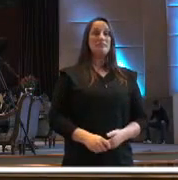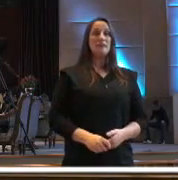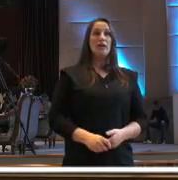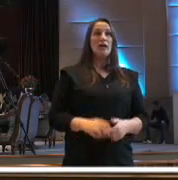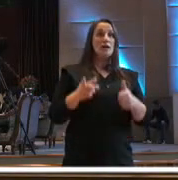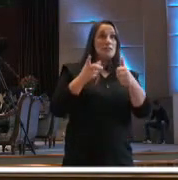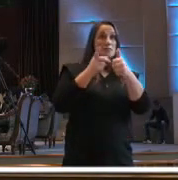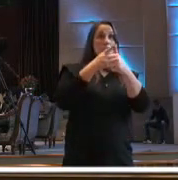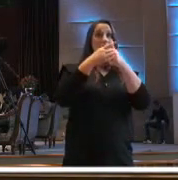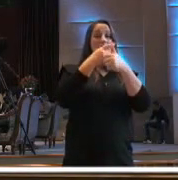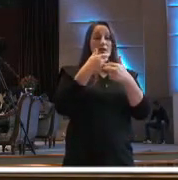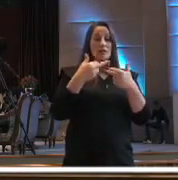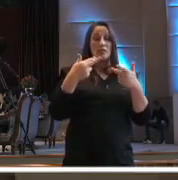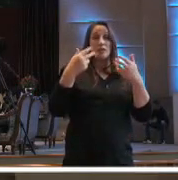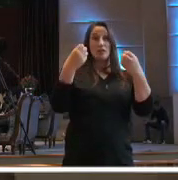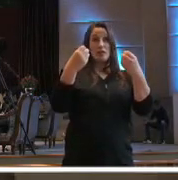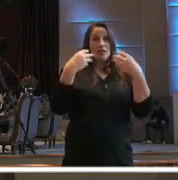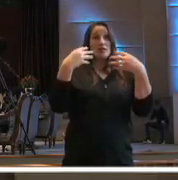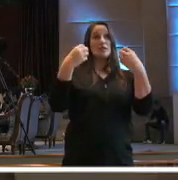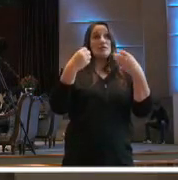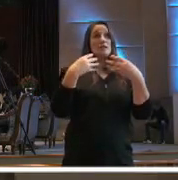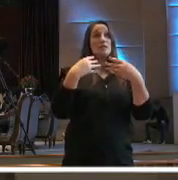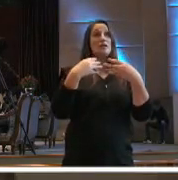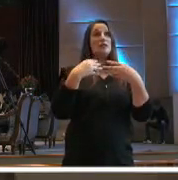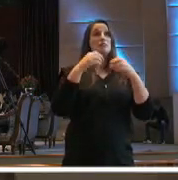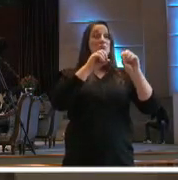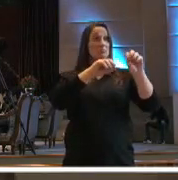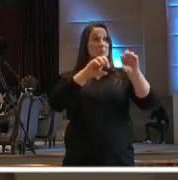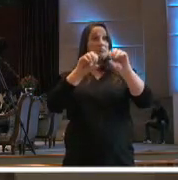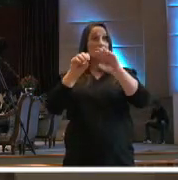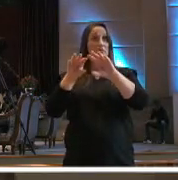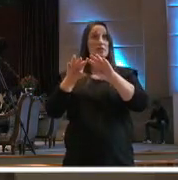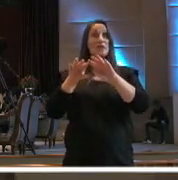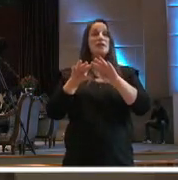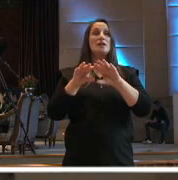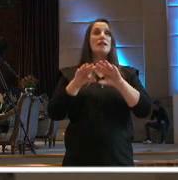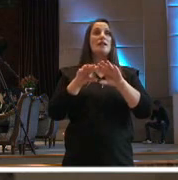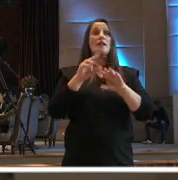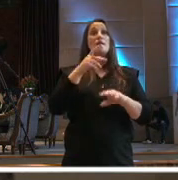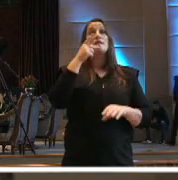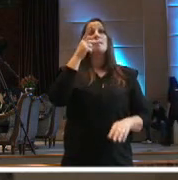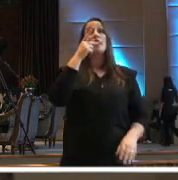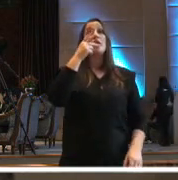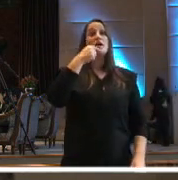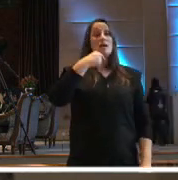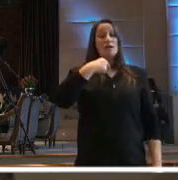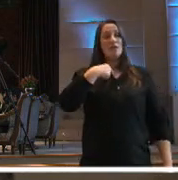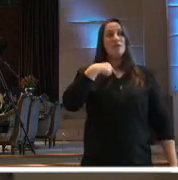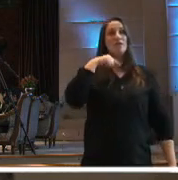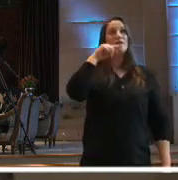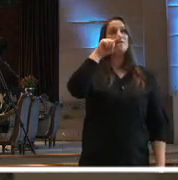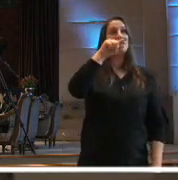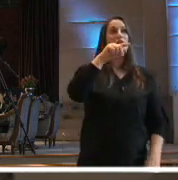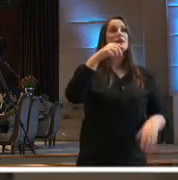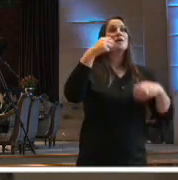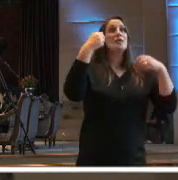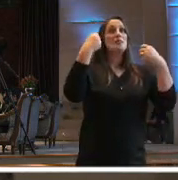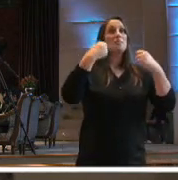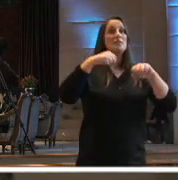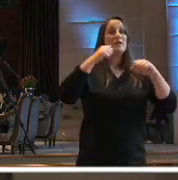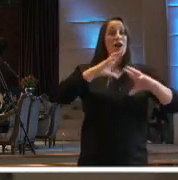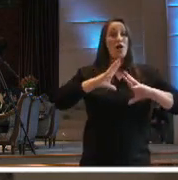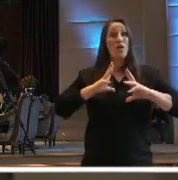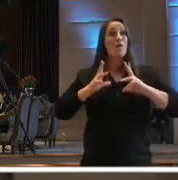para a gente, que eu acho lindíssima, ele vai dizer que a gente precisa ter coragem de chorar aos pés